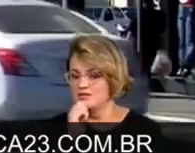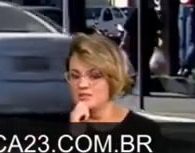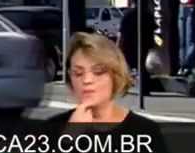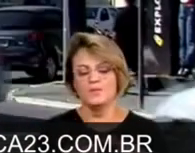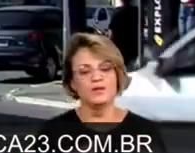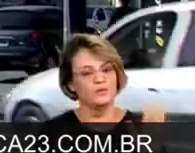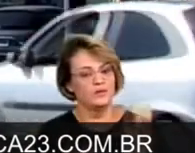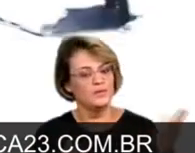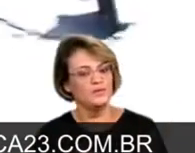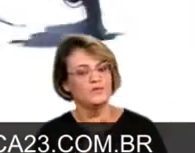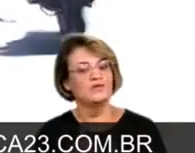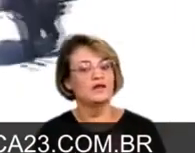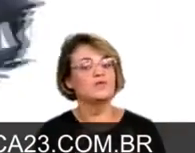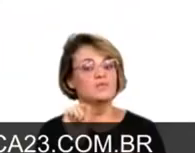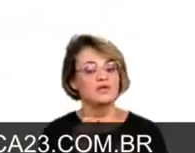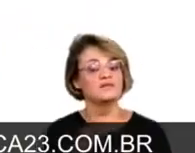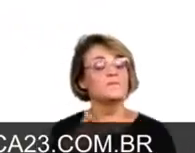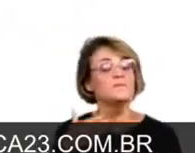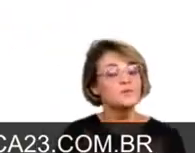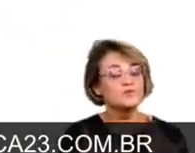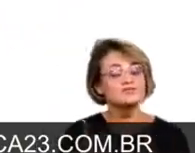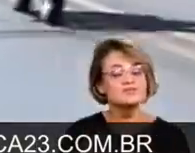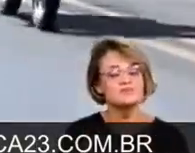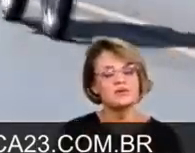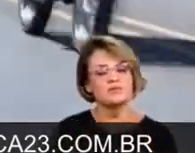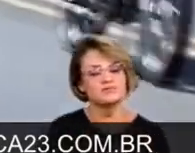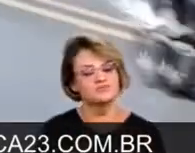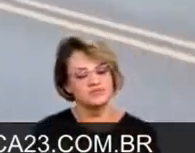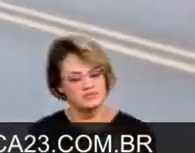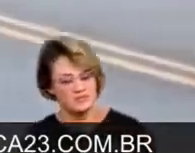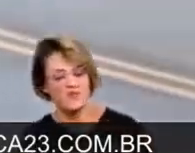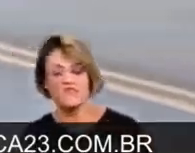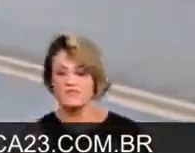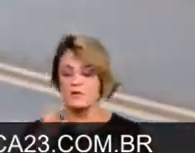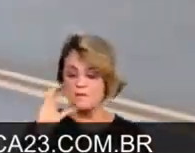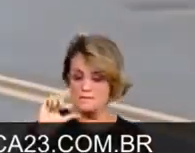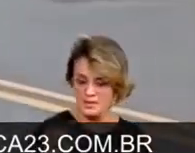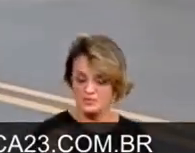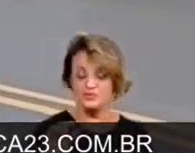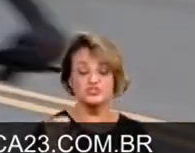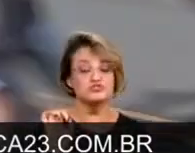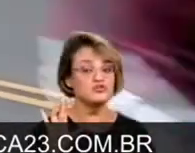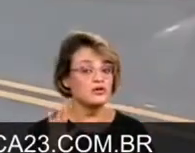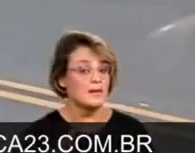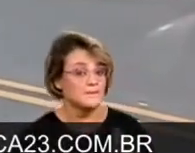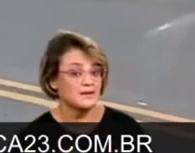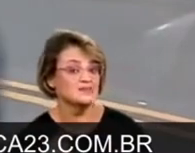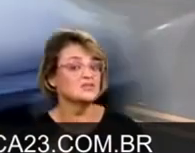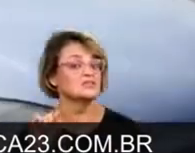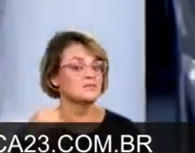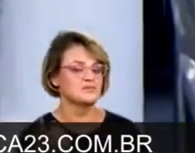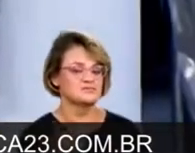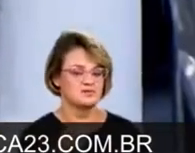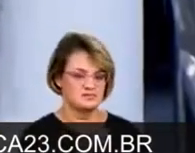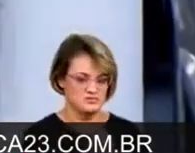presidente Lula sancionou uma lei que cria um processo de transição. Com isso, o valor menor a ser repassado só vai estar atualizado após 10